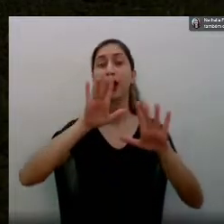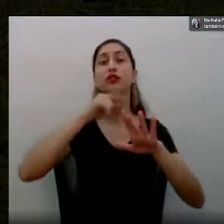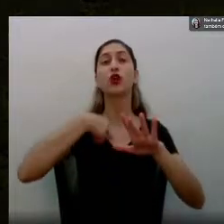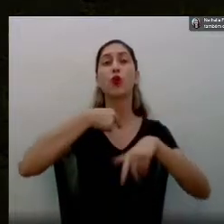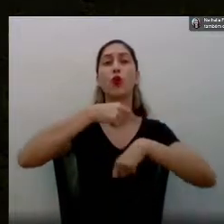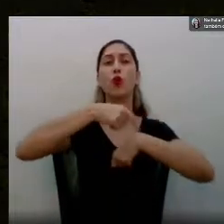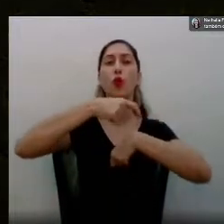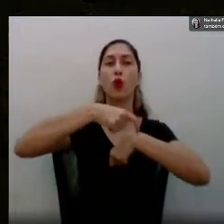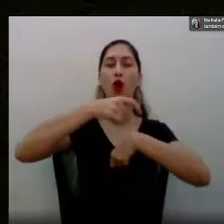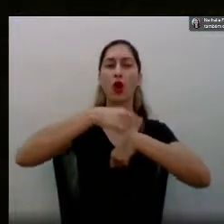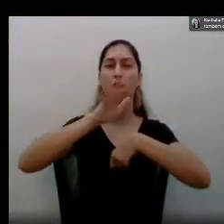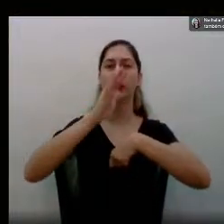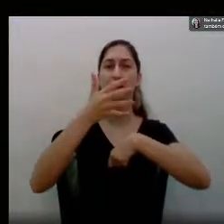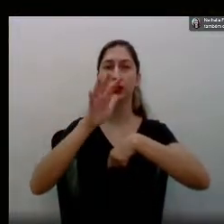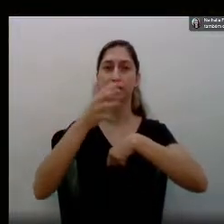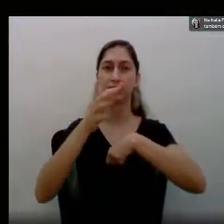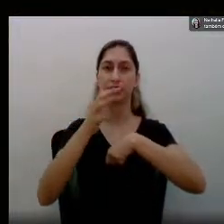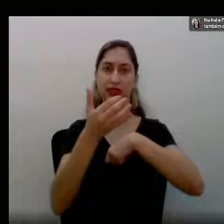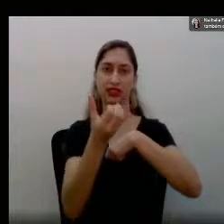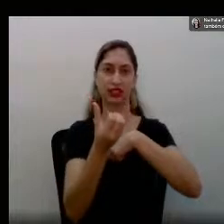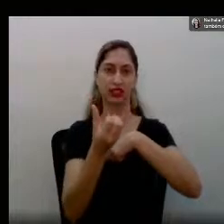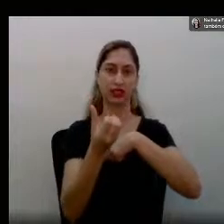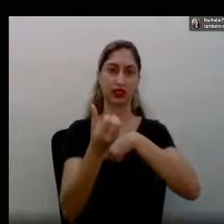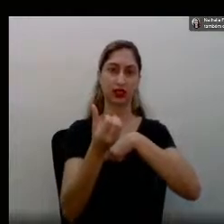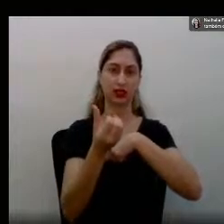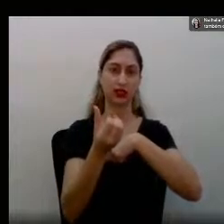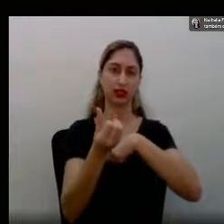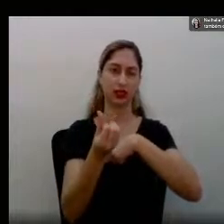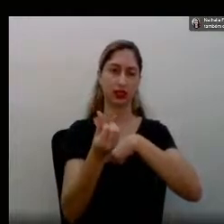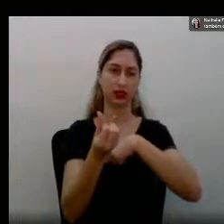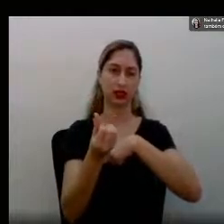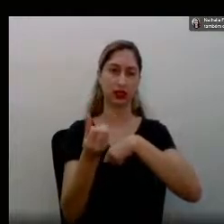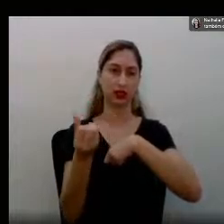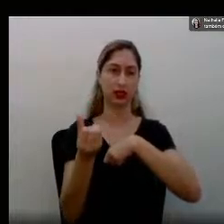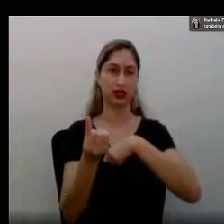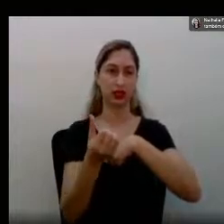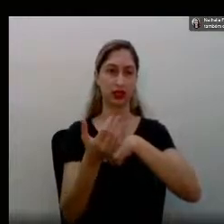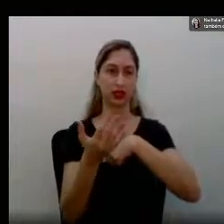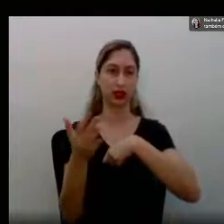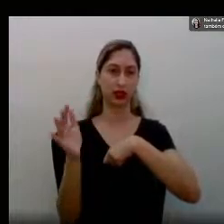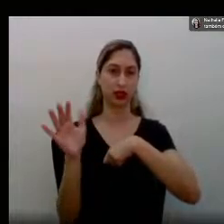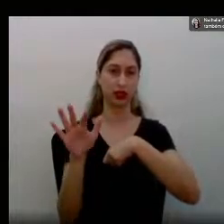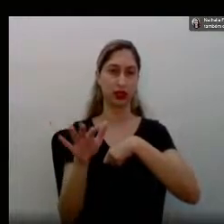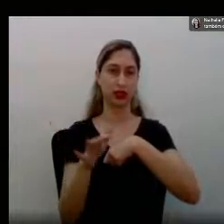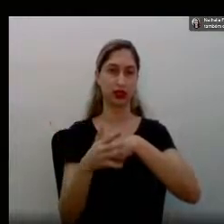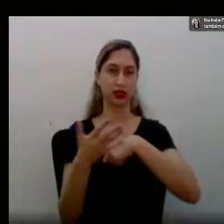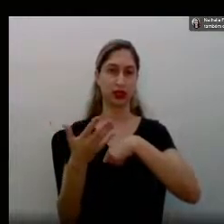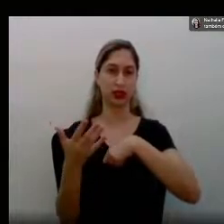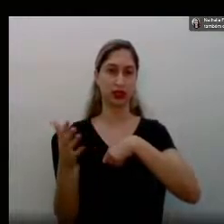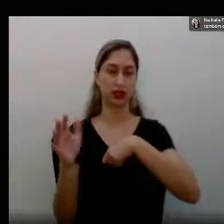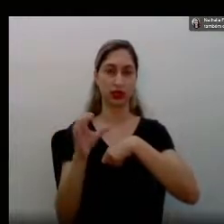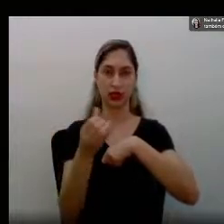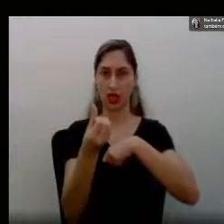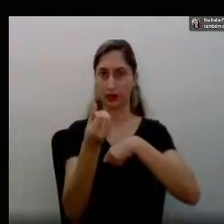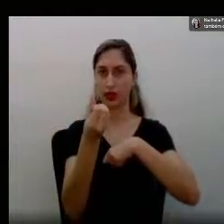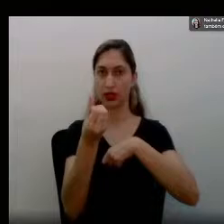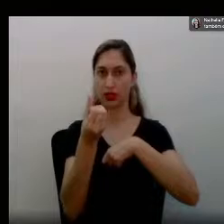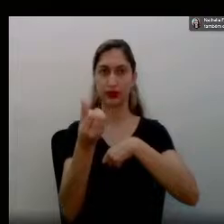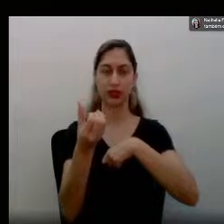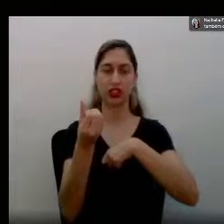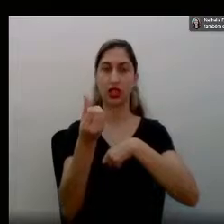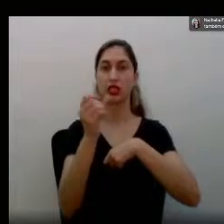vai ser ali mais ou menos Olha vou colocar você põe um pouco quase pouquinho depois das 6 horas